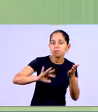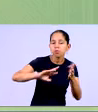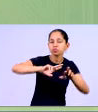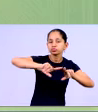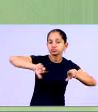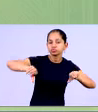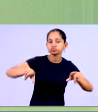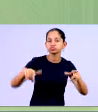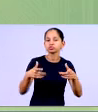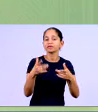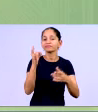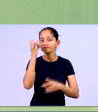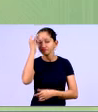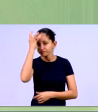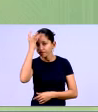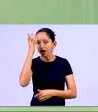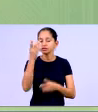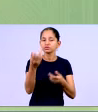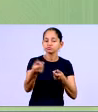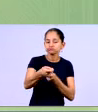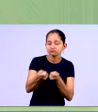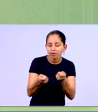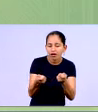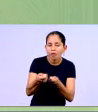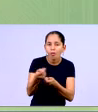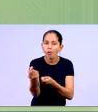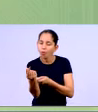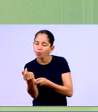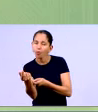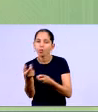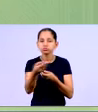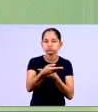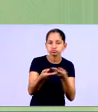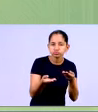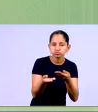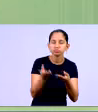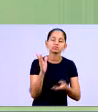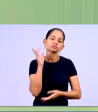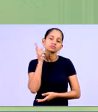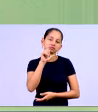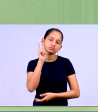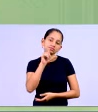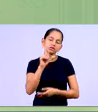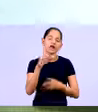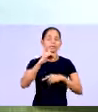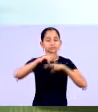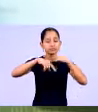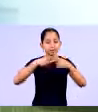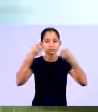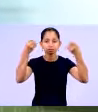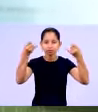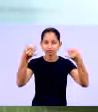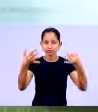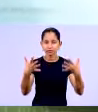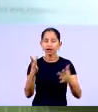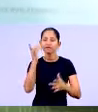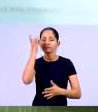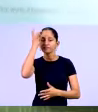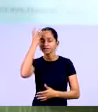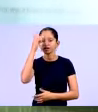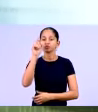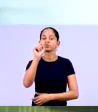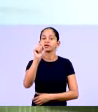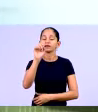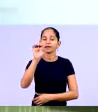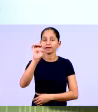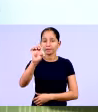as facilidades das microempresas. Facilidades essas que aí nós passaremos a falar que EPP